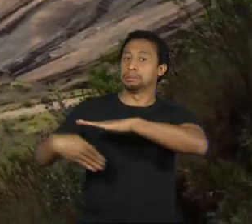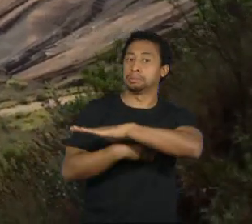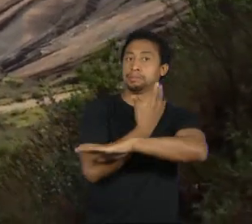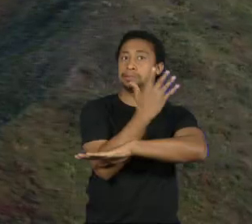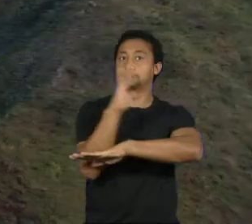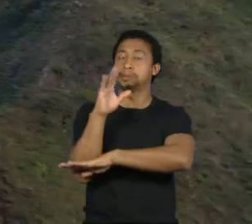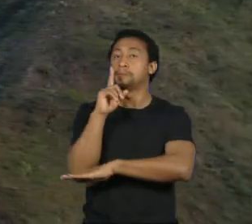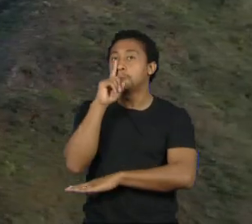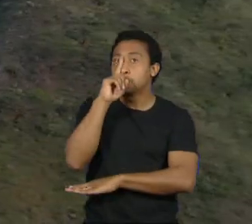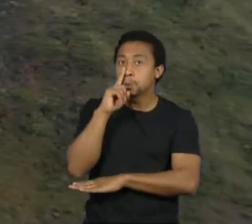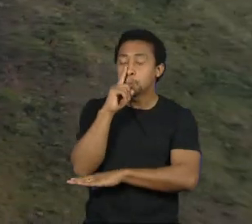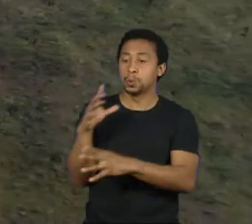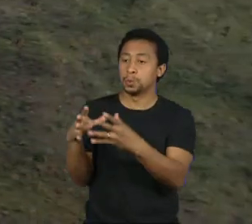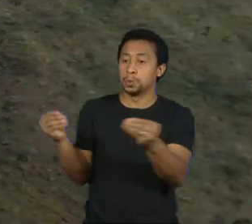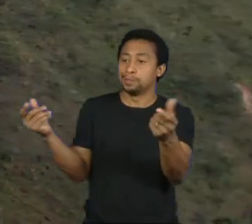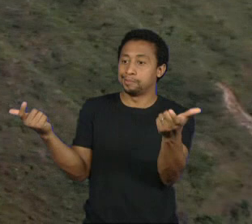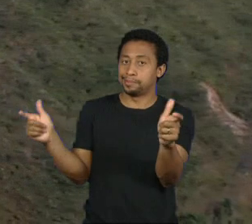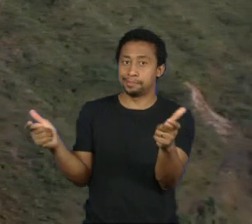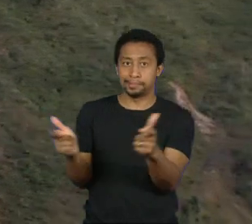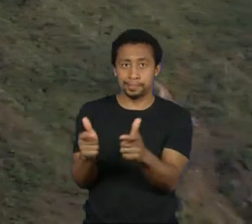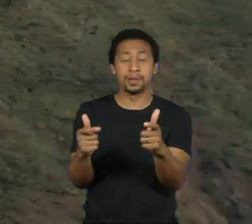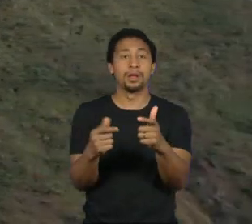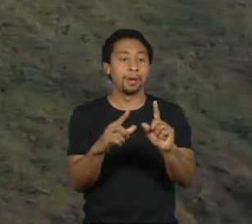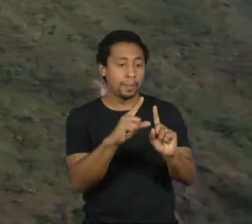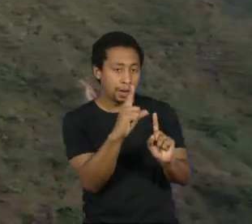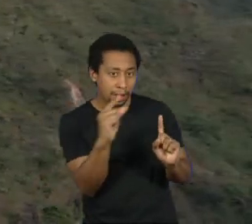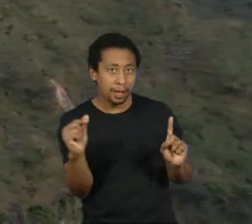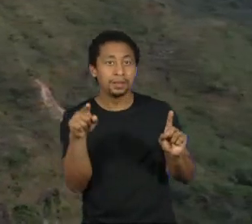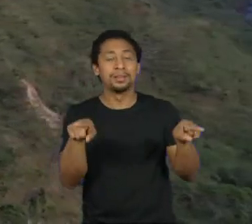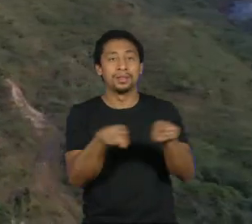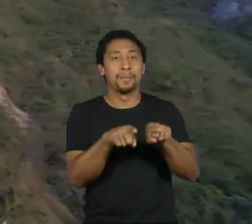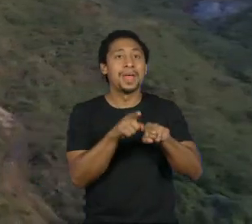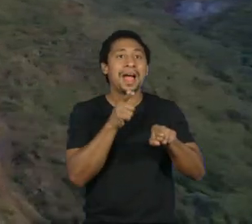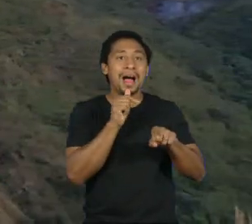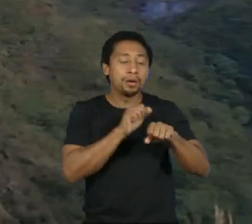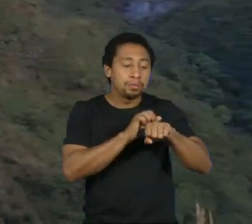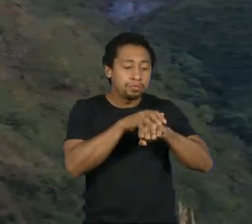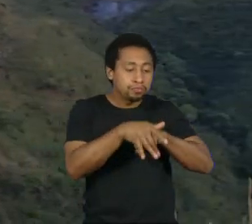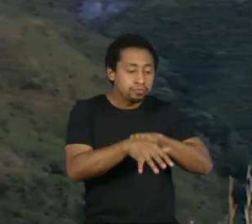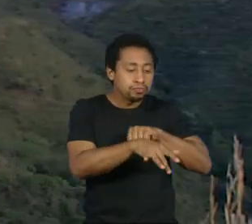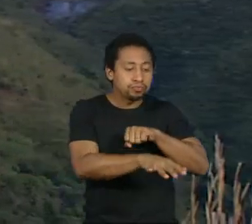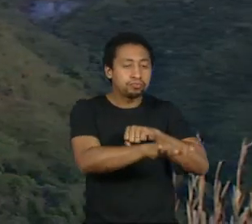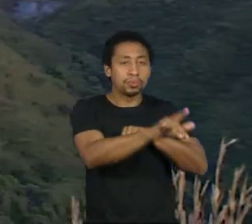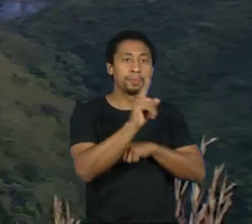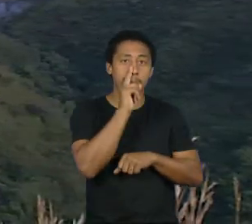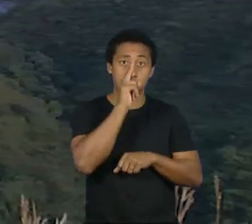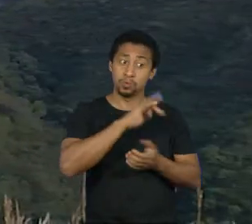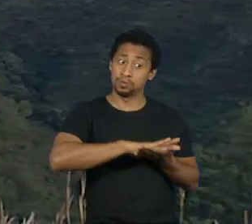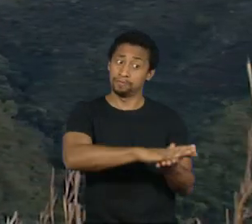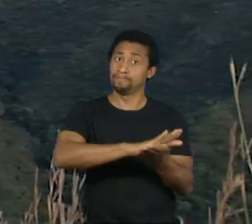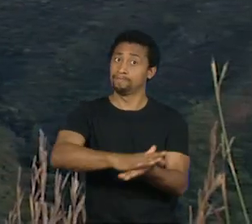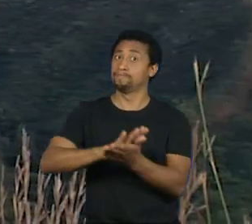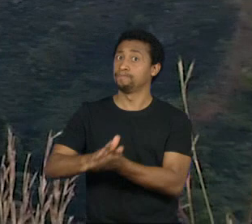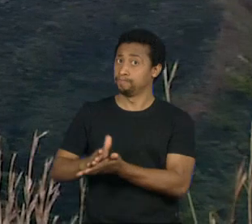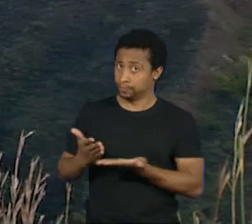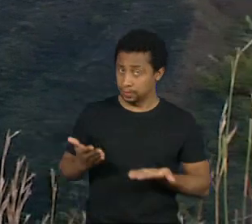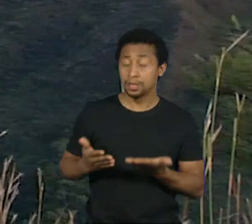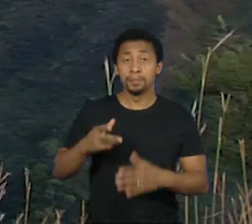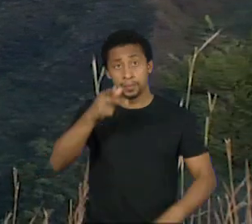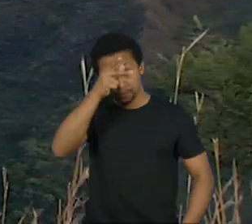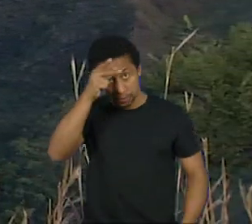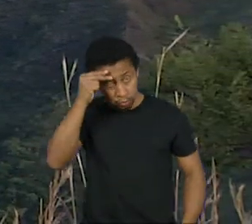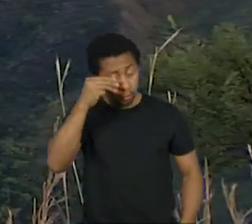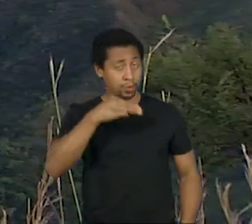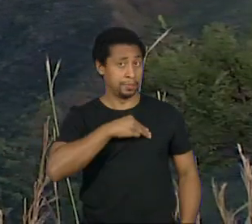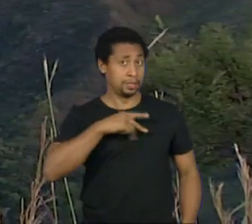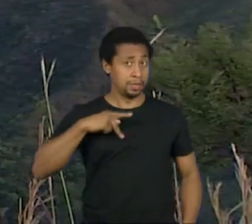ameaçadas de animais e plantas e nascentes de água. A Prefeitura da capital e o Ministério Público entraram na Justiça